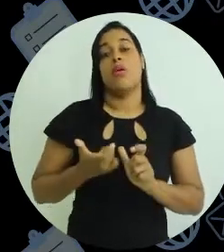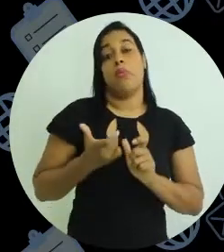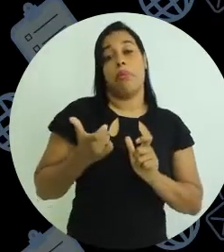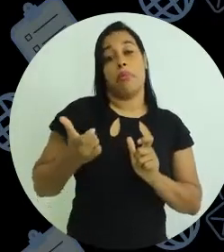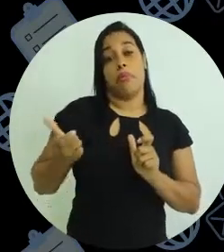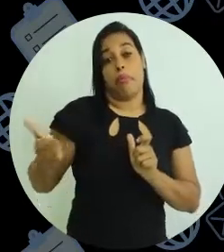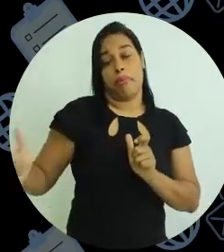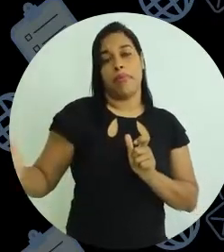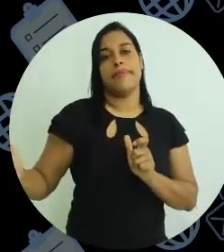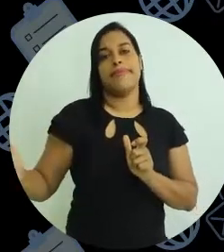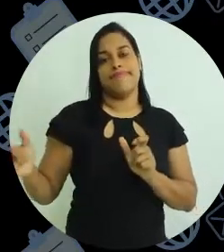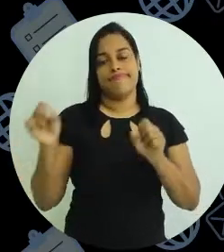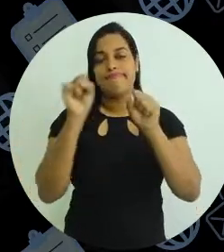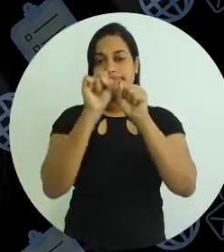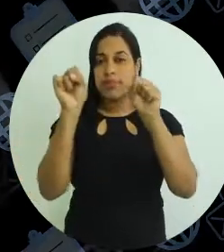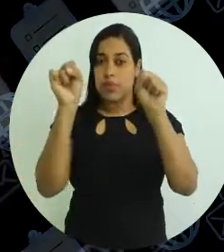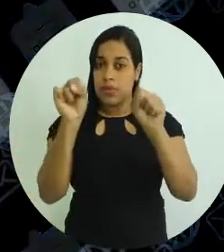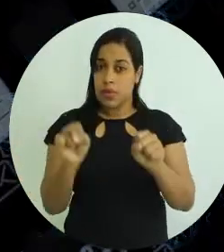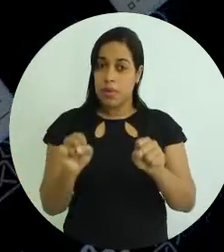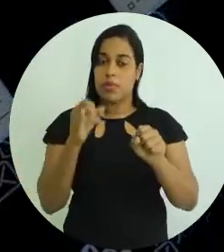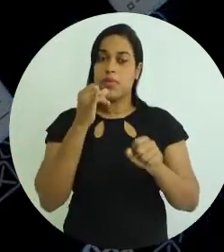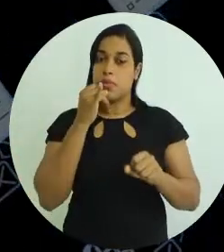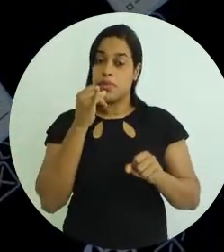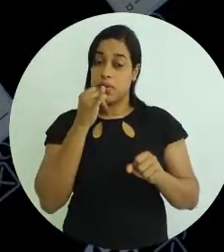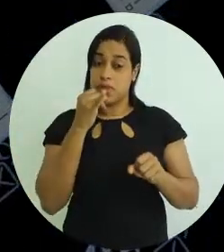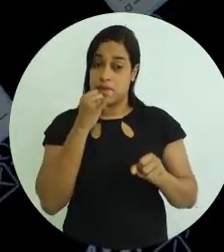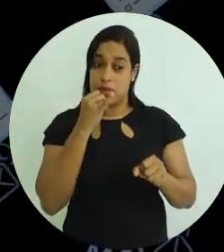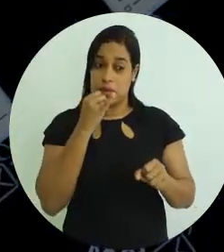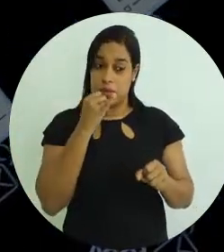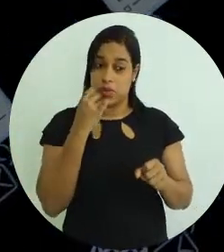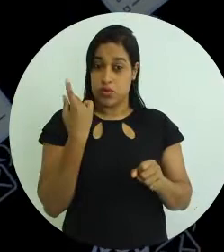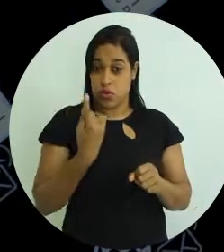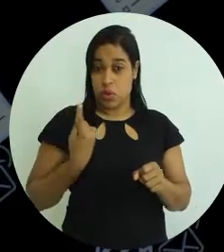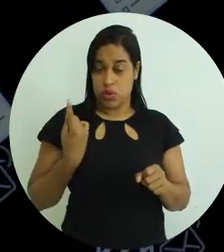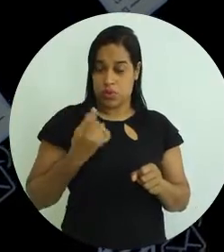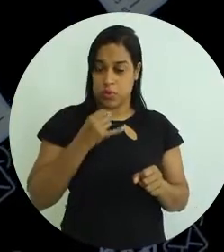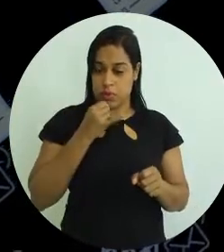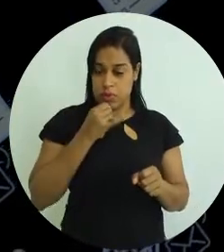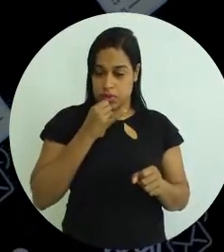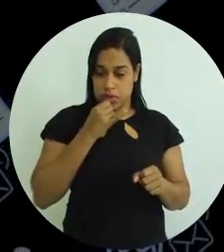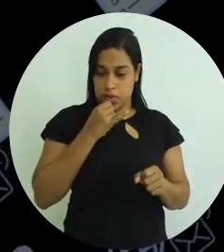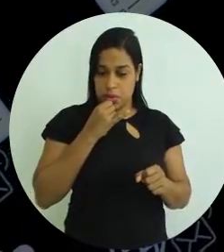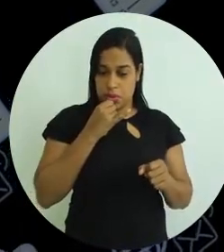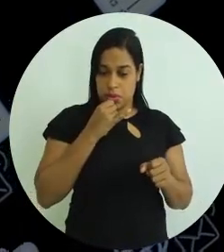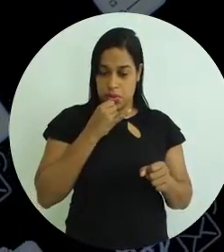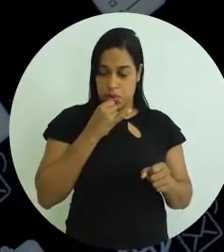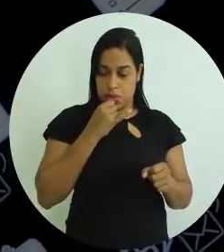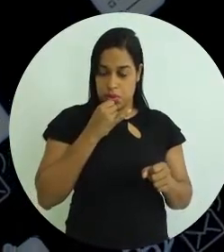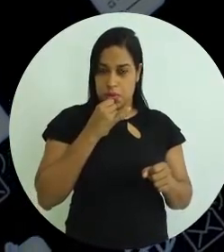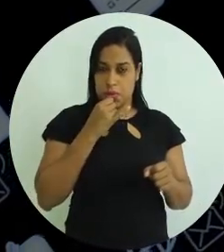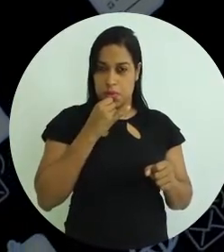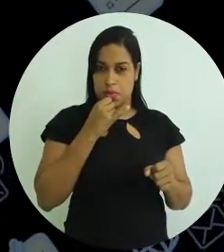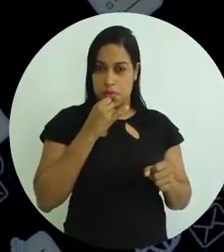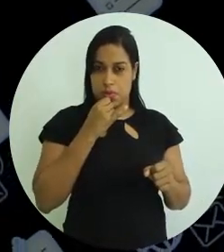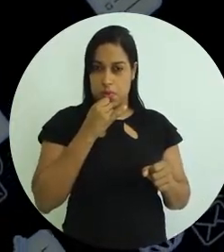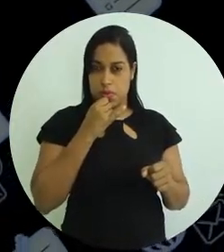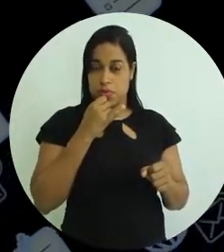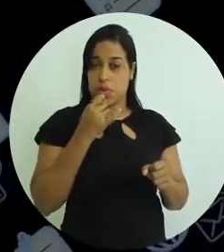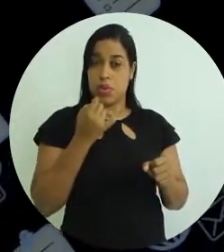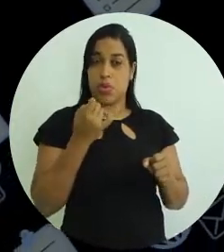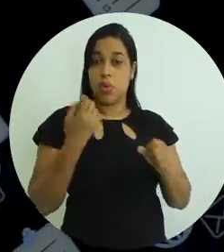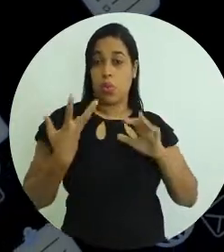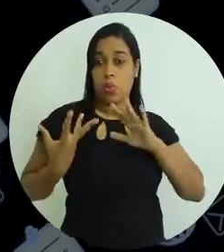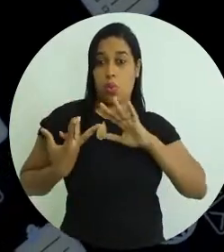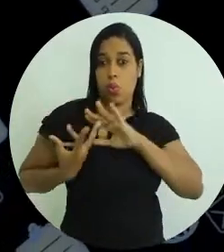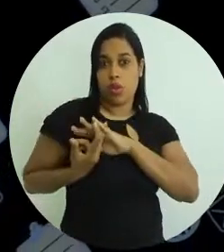grandes. Sistemas que chegam, por exemplo, eles sozinhos comportar boa parte lá de uma